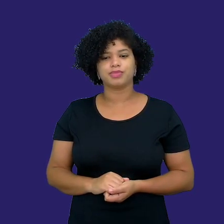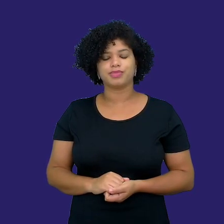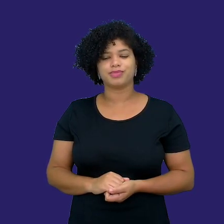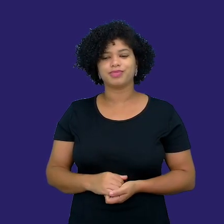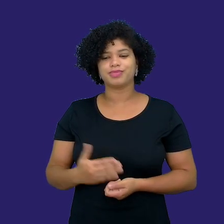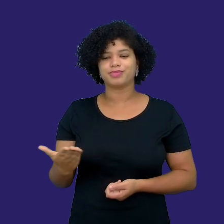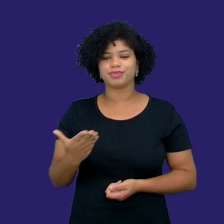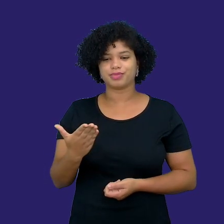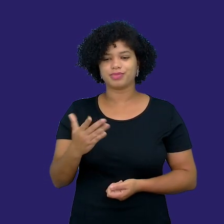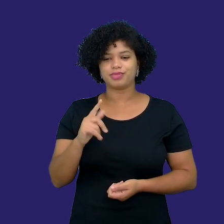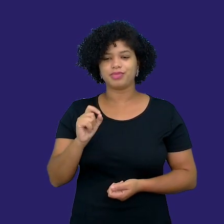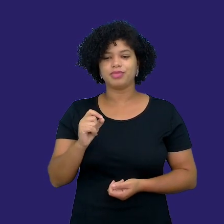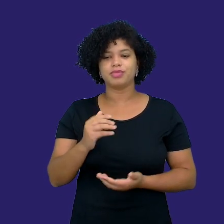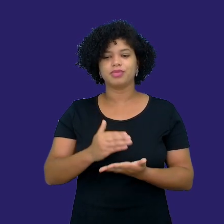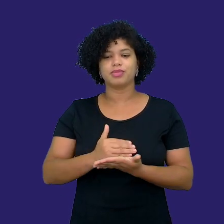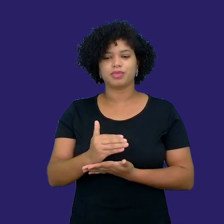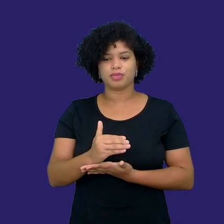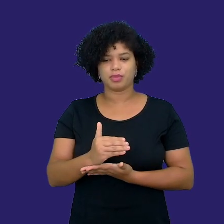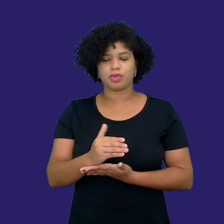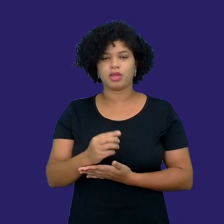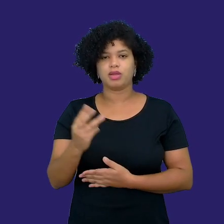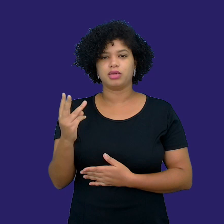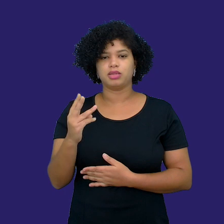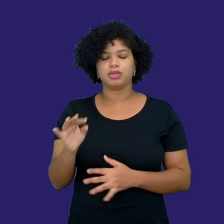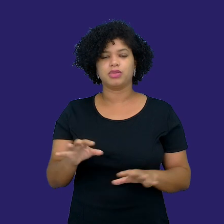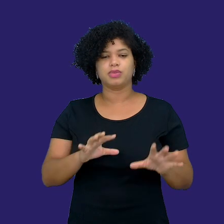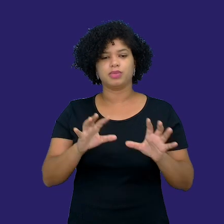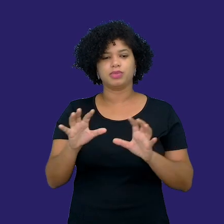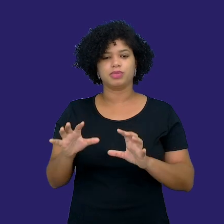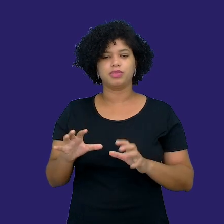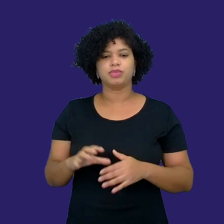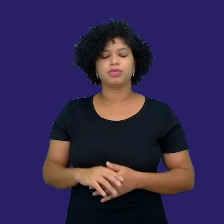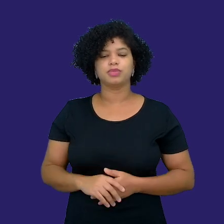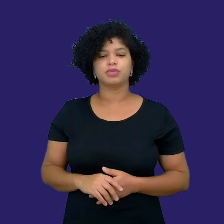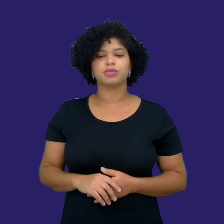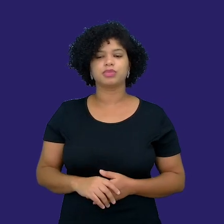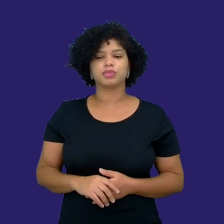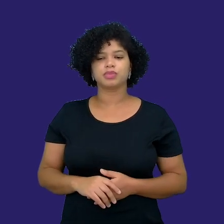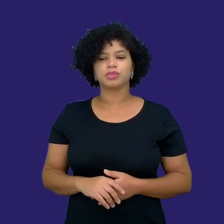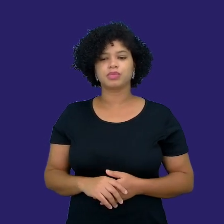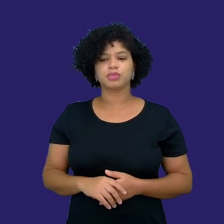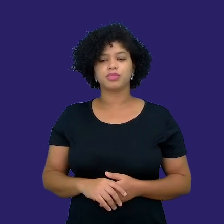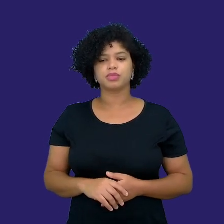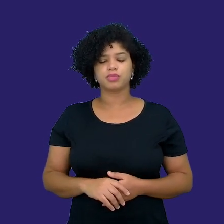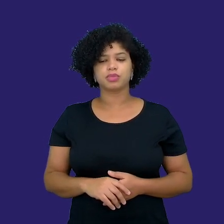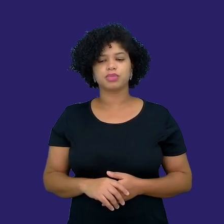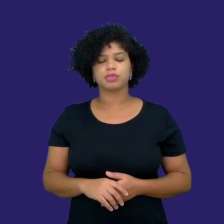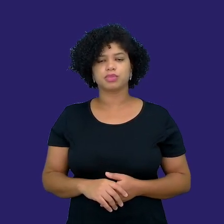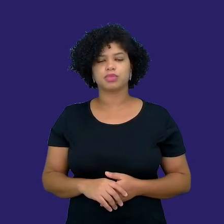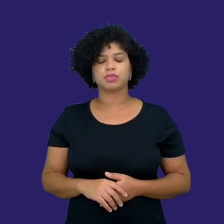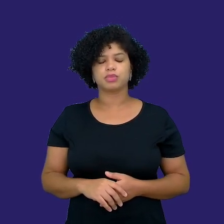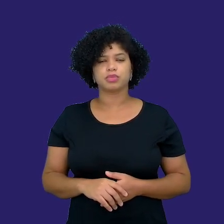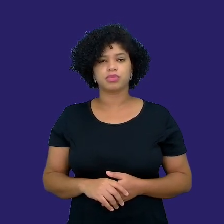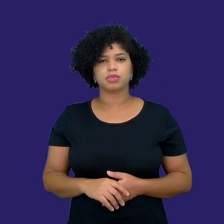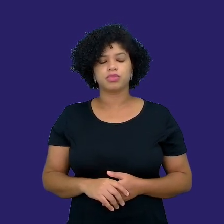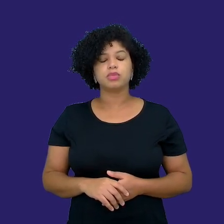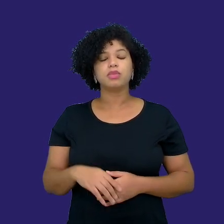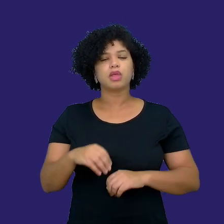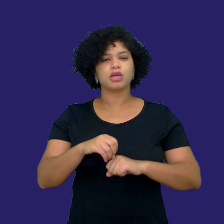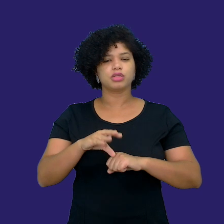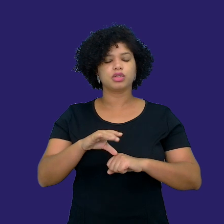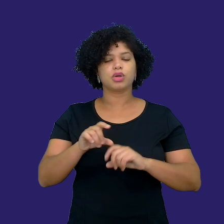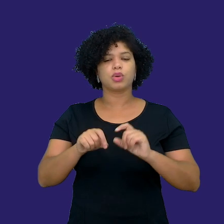Iremos agora iniciar, né, o nosso terceiro momento. Nosso terceiro momento, ele sugere